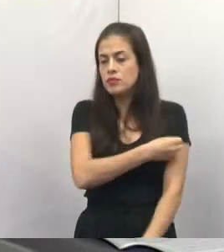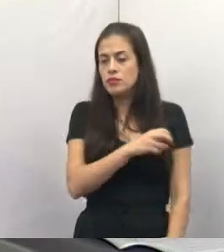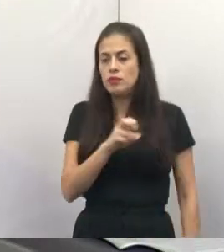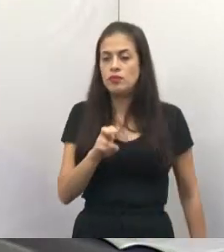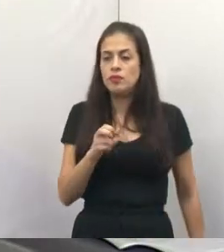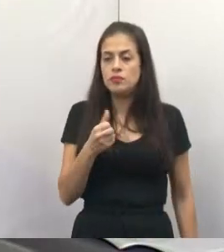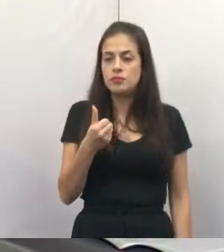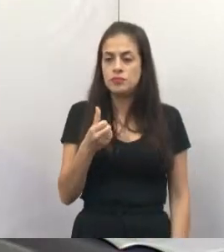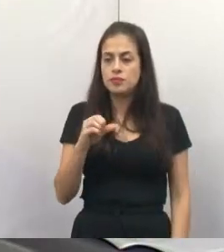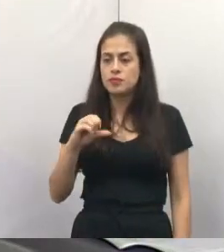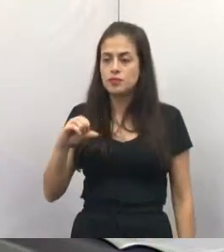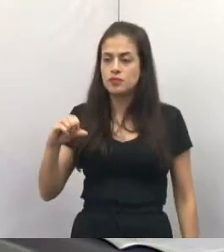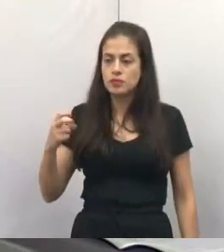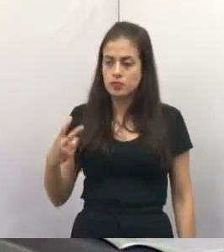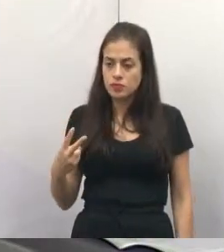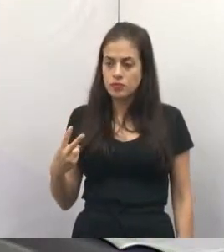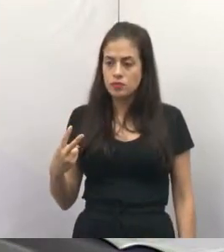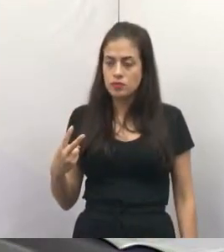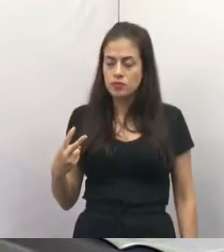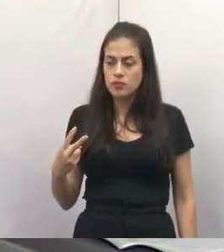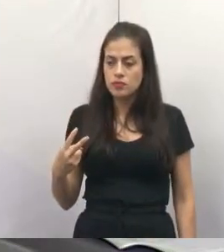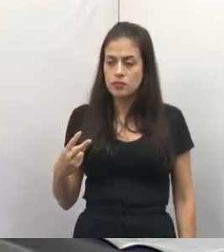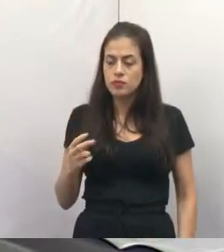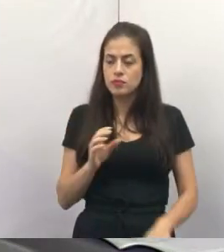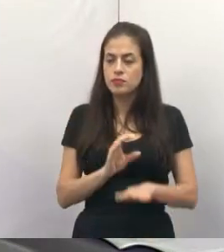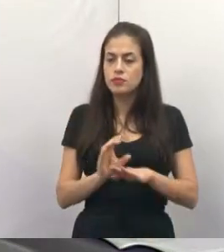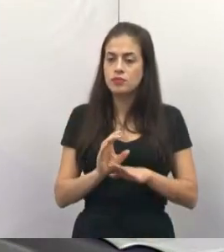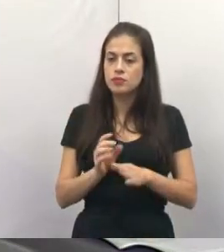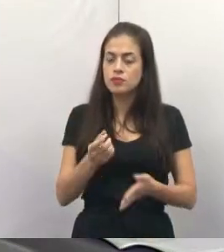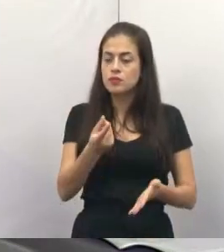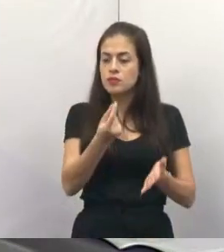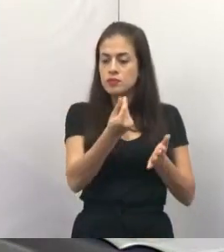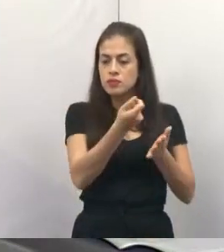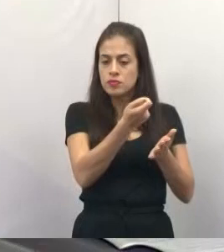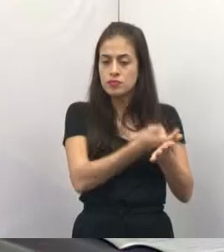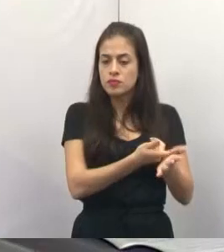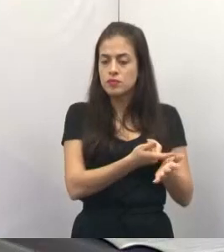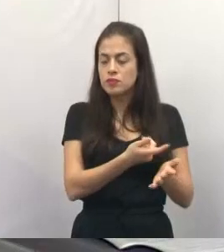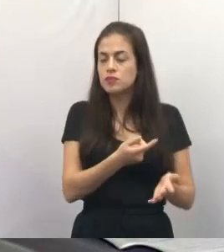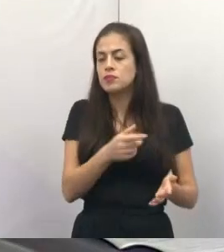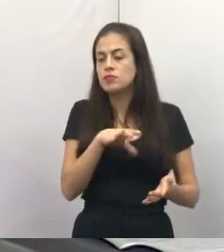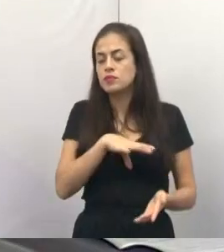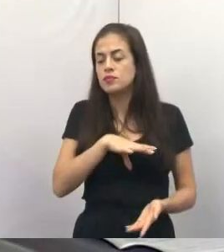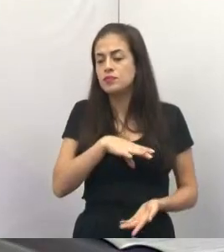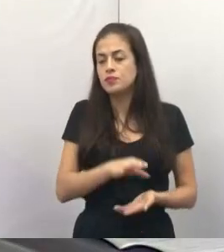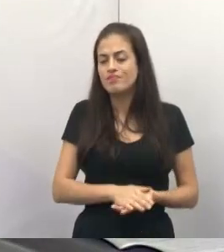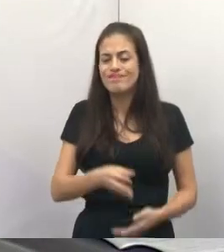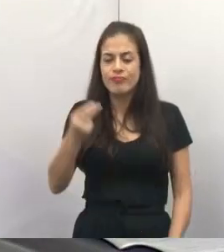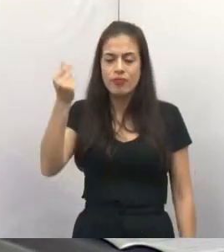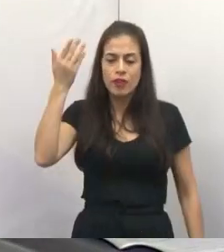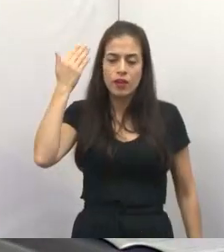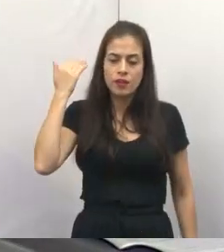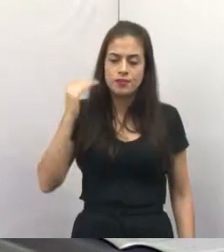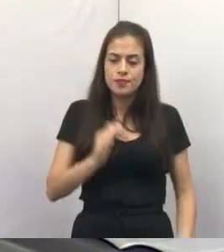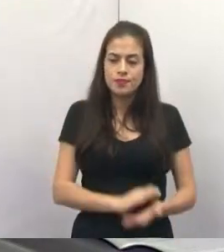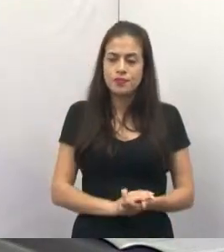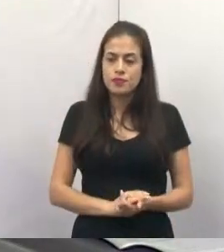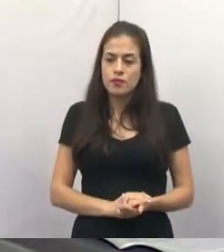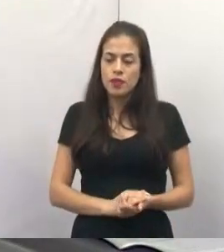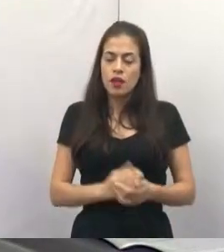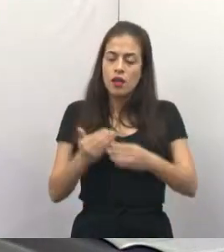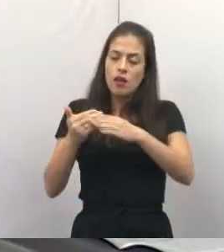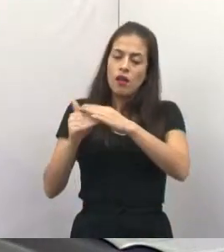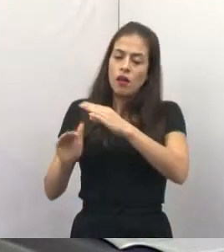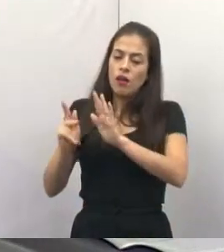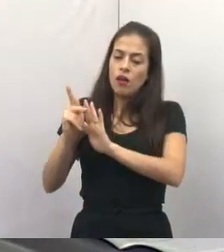de 1992, que é o Código Tributário Municipal. Naquela ocasião, o projeto foi encaminhado